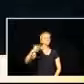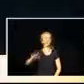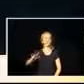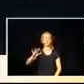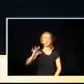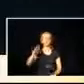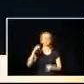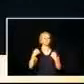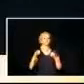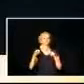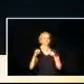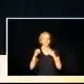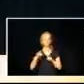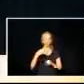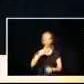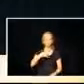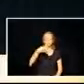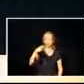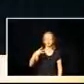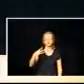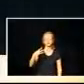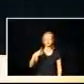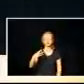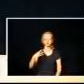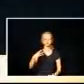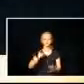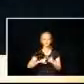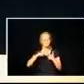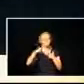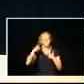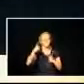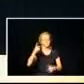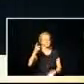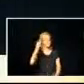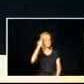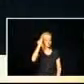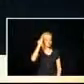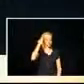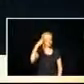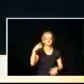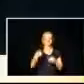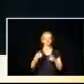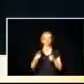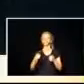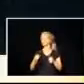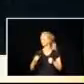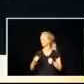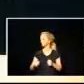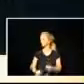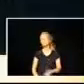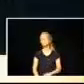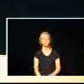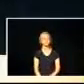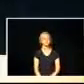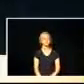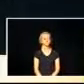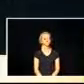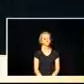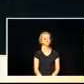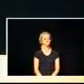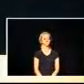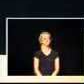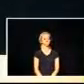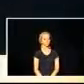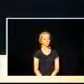vereadora Poliana disse aqui, pontuou sobre a gerência de alguns cargos aqui, muito importante. Já se falava